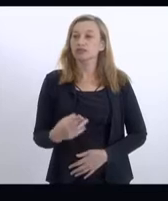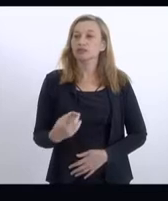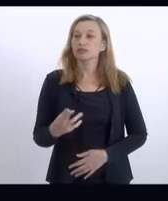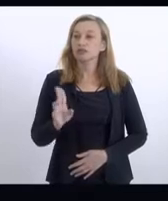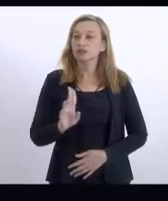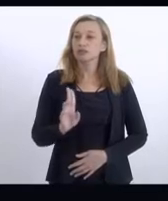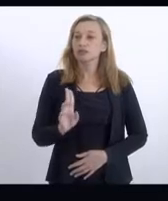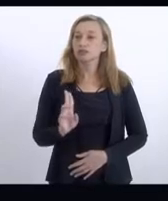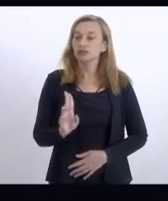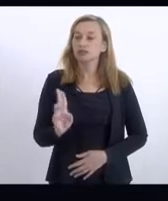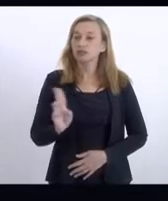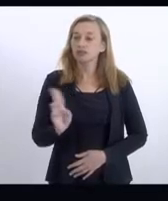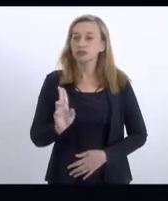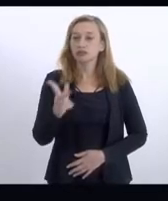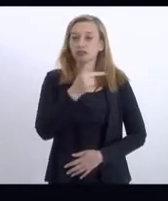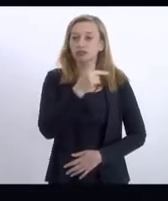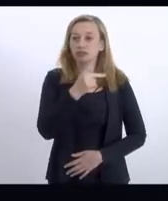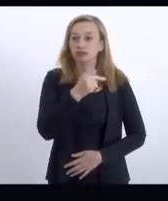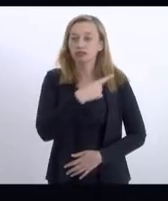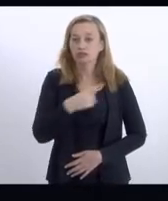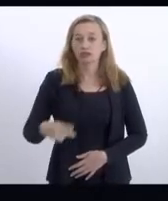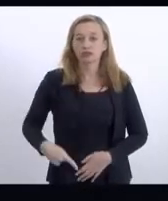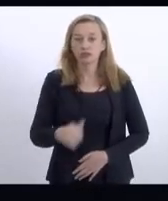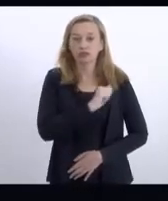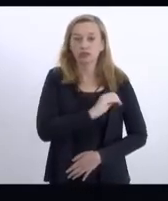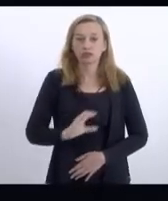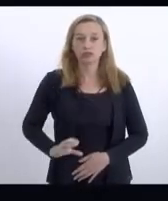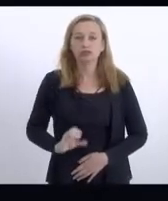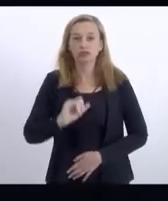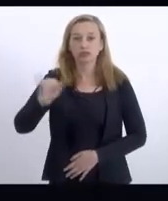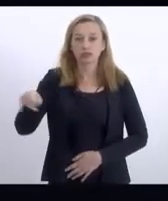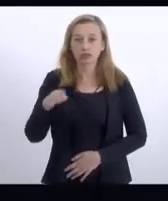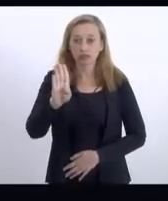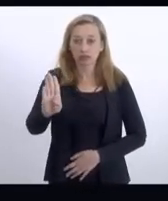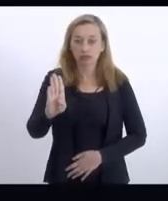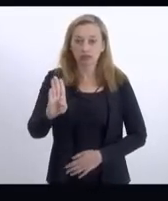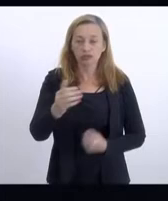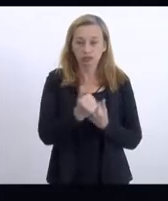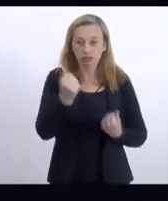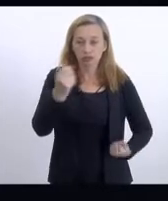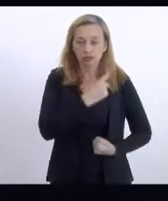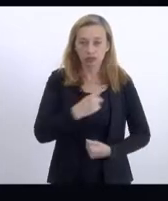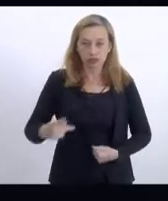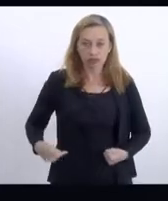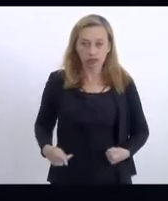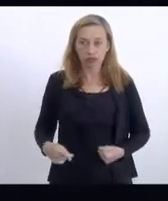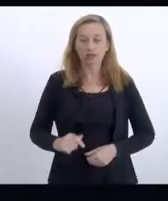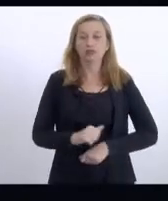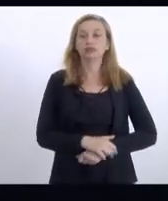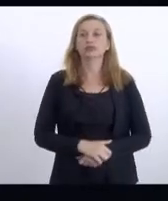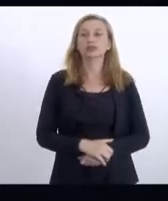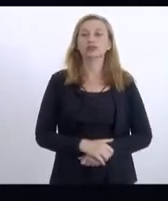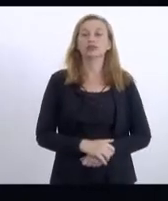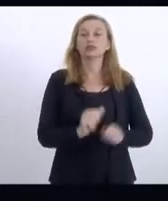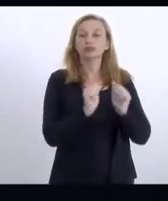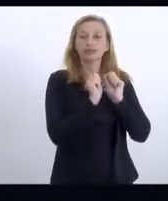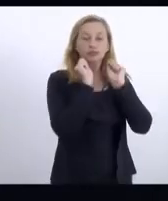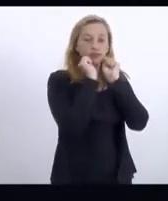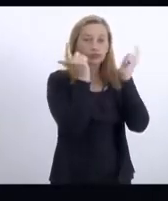do presidente André Siciliano e do Jair Bittencourt, o nosso vice-presidente e presidente da Frente